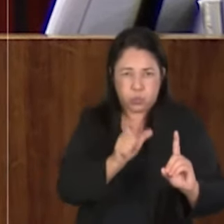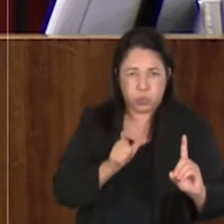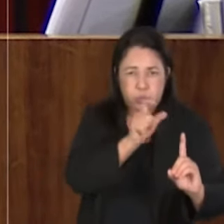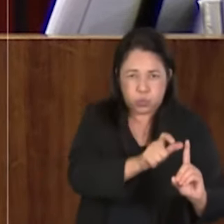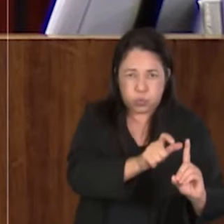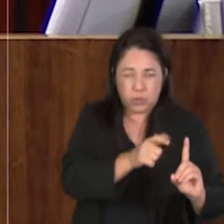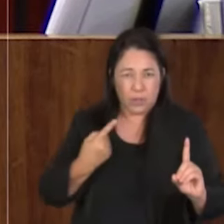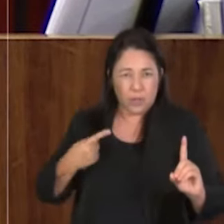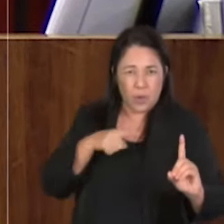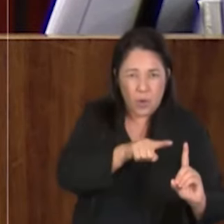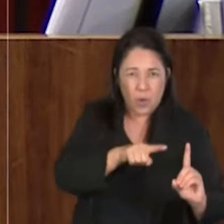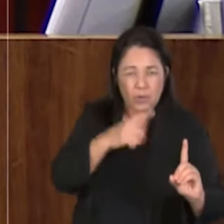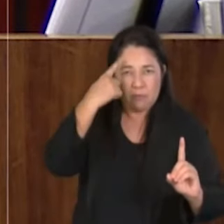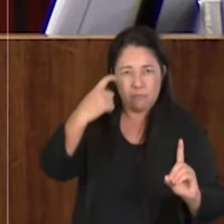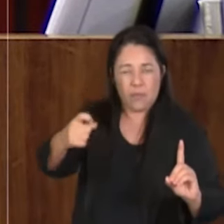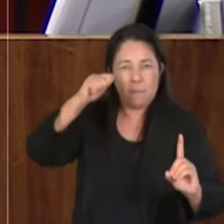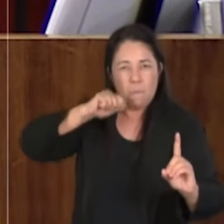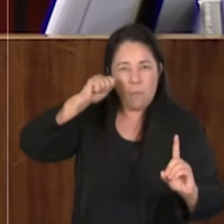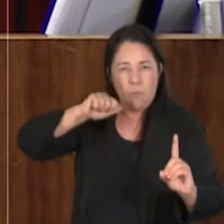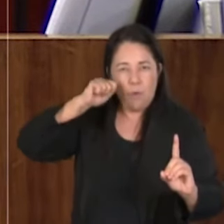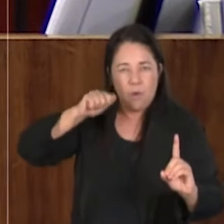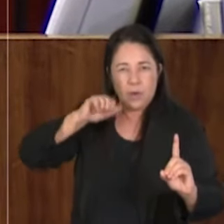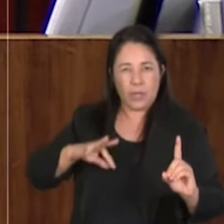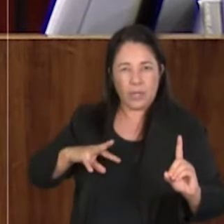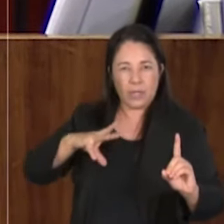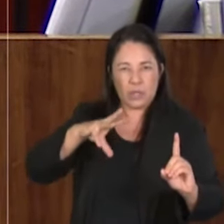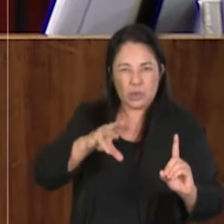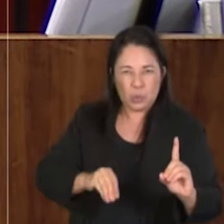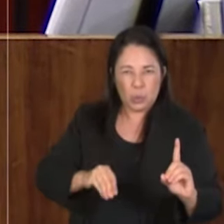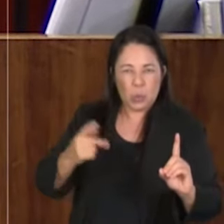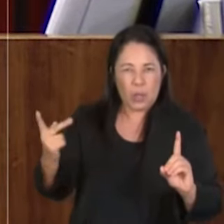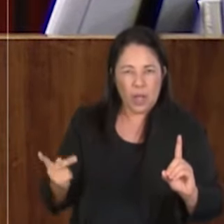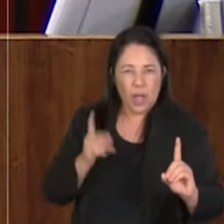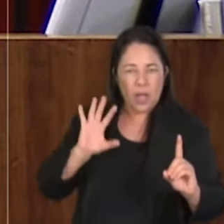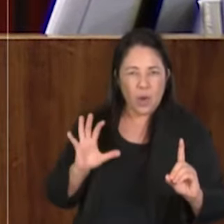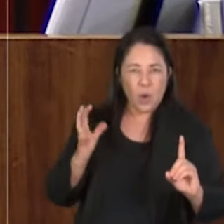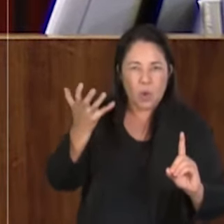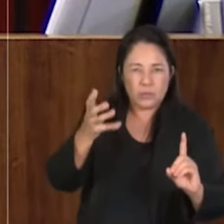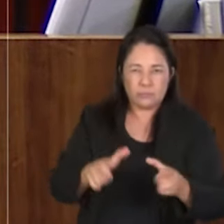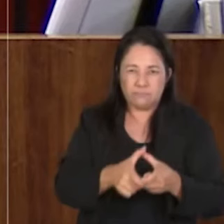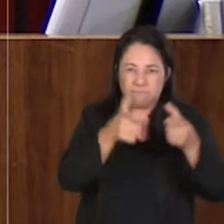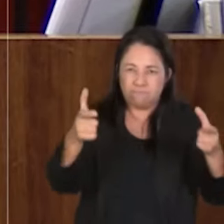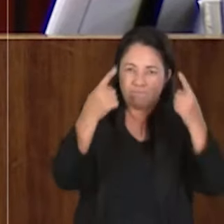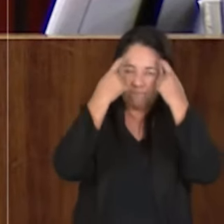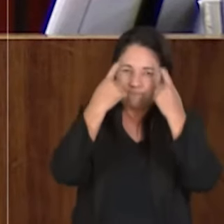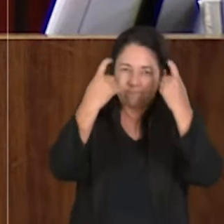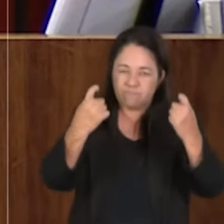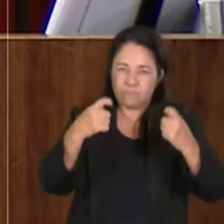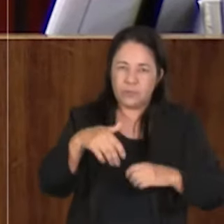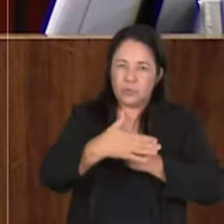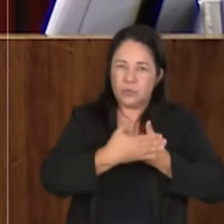contra mulheres, e todas as agressões praticadas no processo eleitoral e que vêm aumentando em demonstração